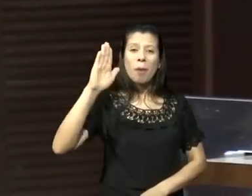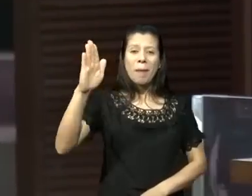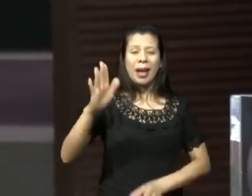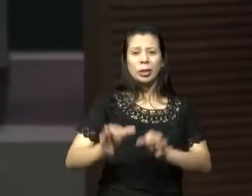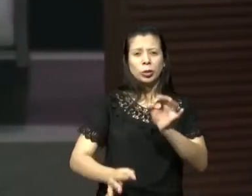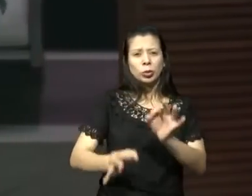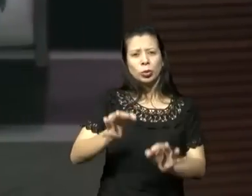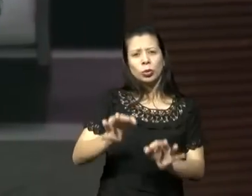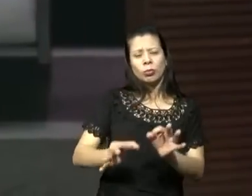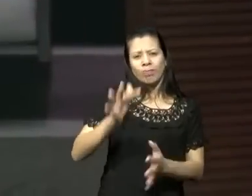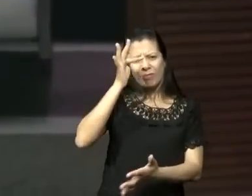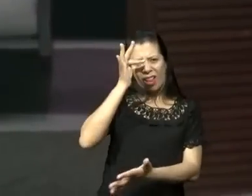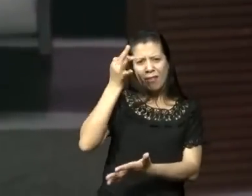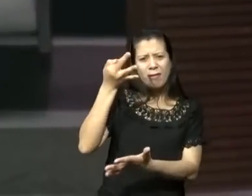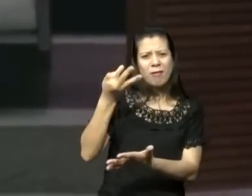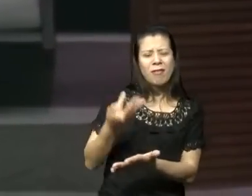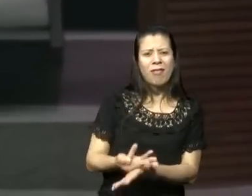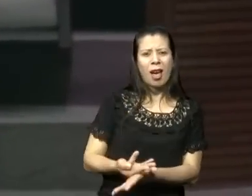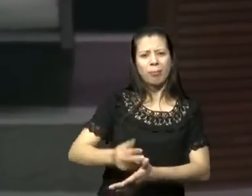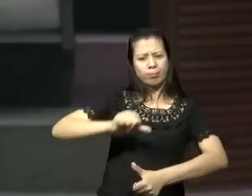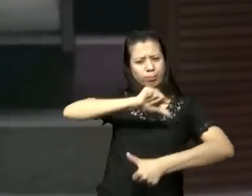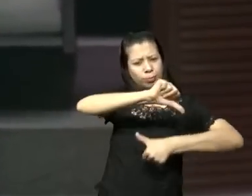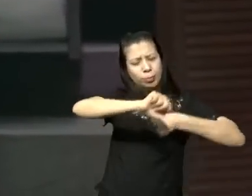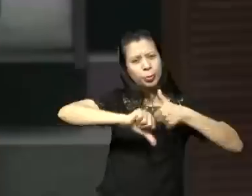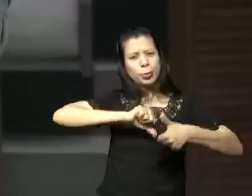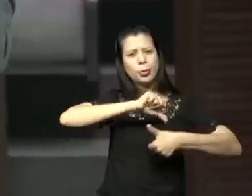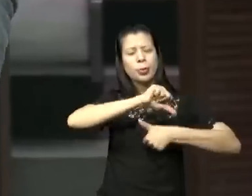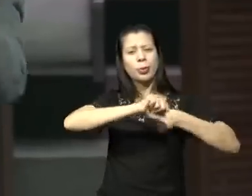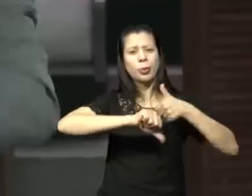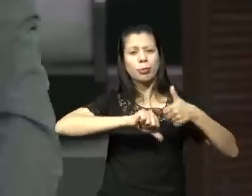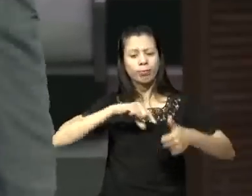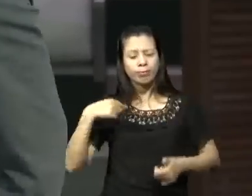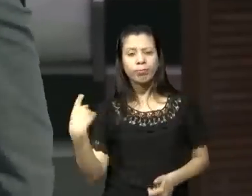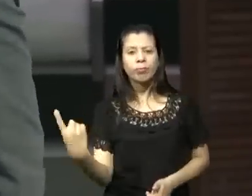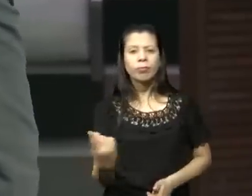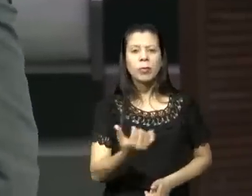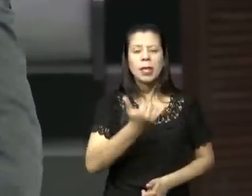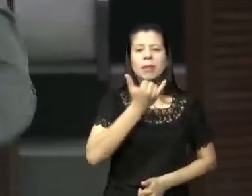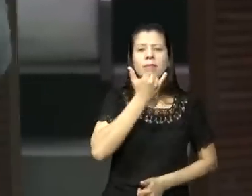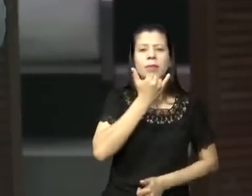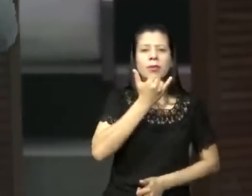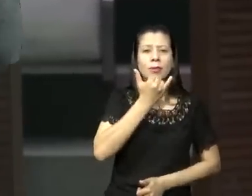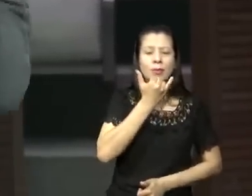justificação pela fé você é perdoado Pelo Sangue de Jesus